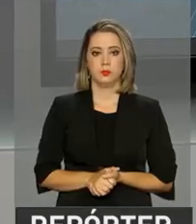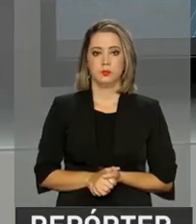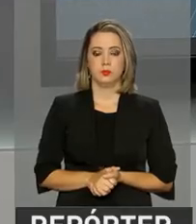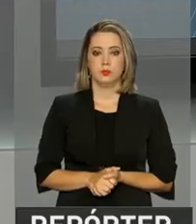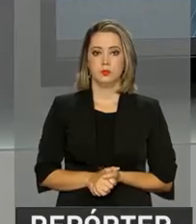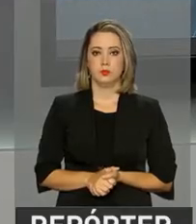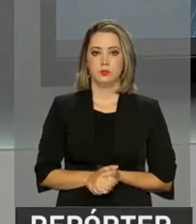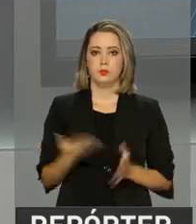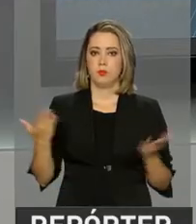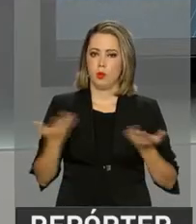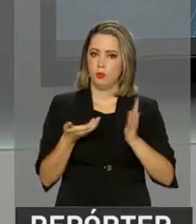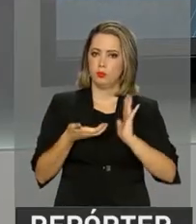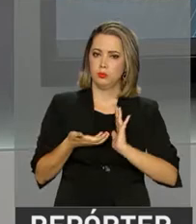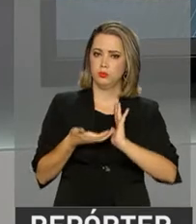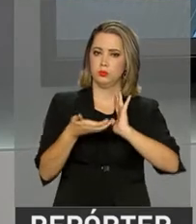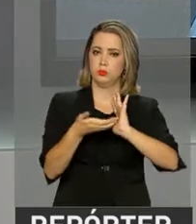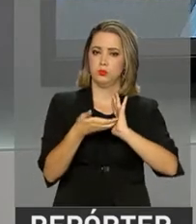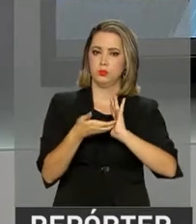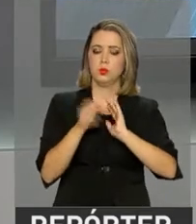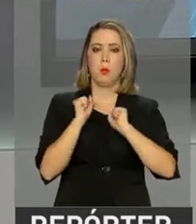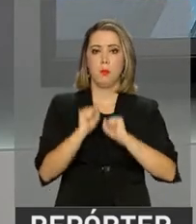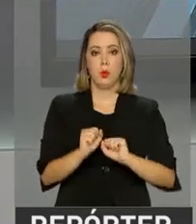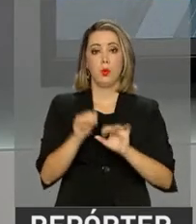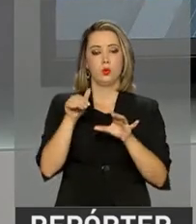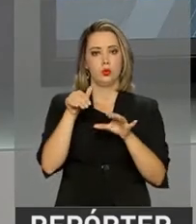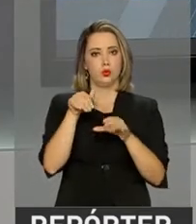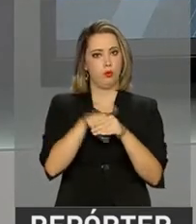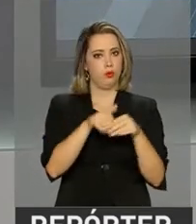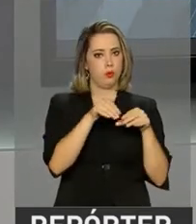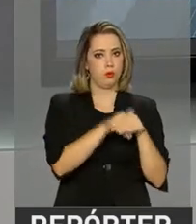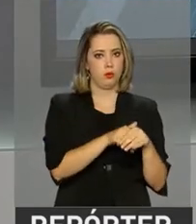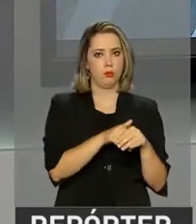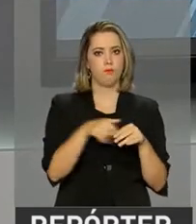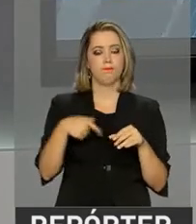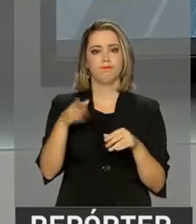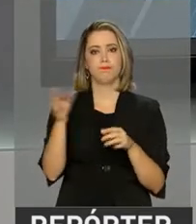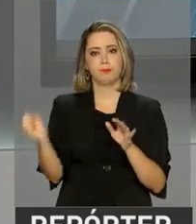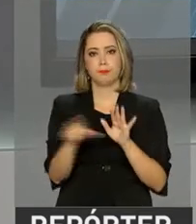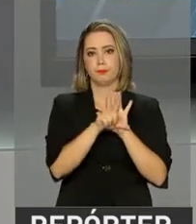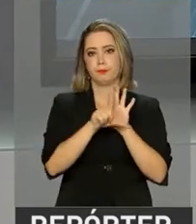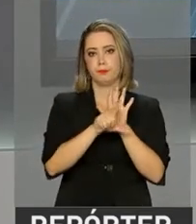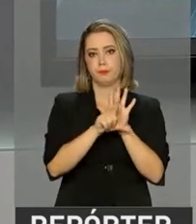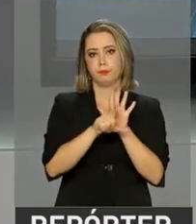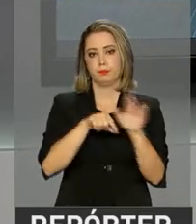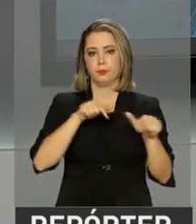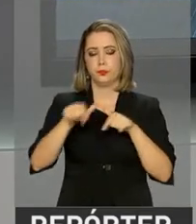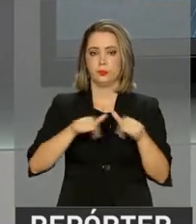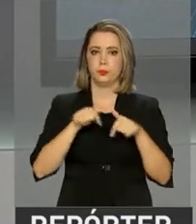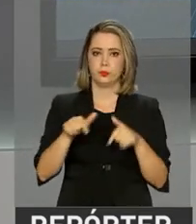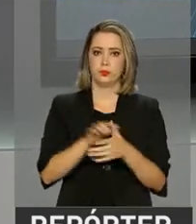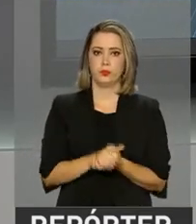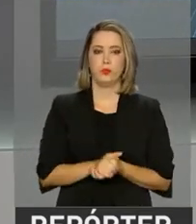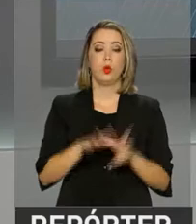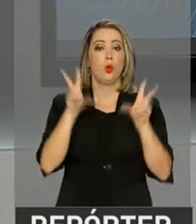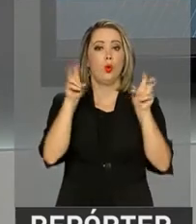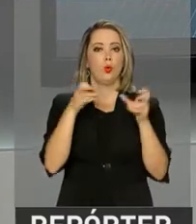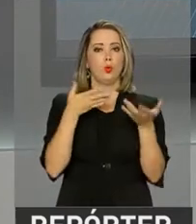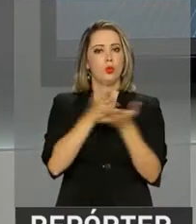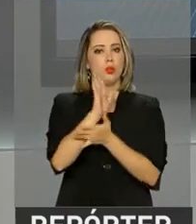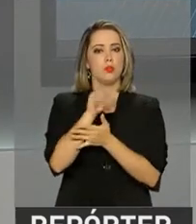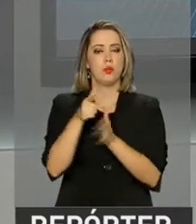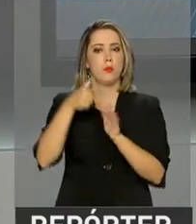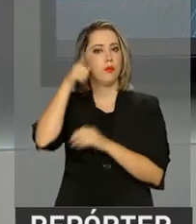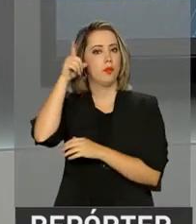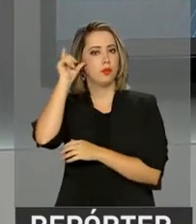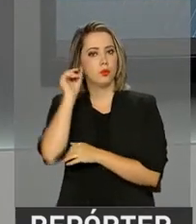O plenário da Câmara dos Deputados pode votar hoje o projeto de modernização das leis trabalhistas. O texto foi